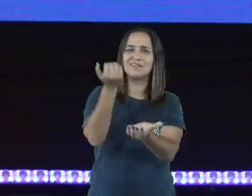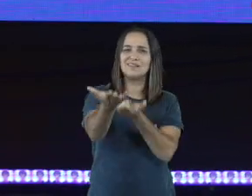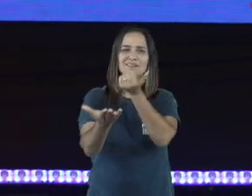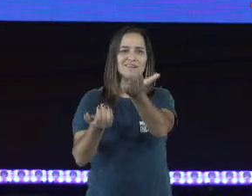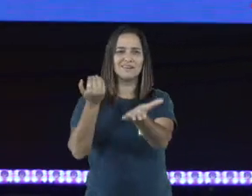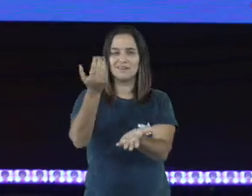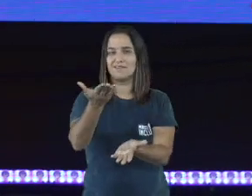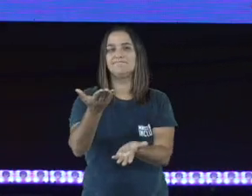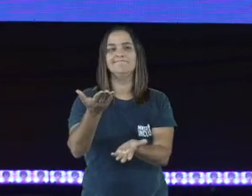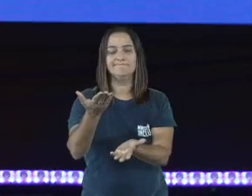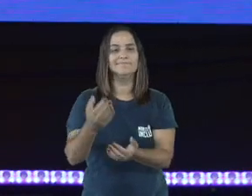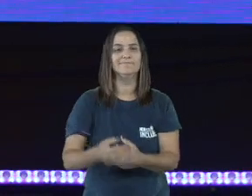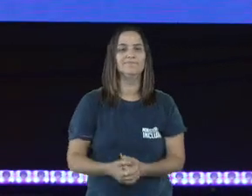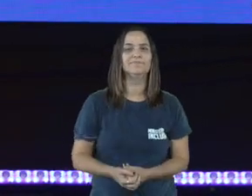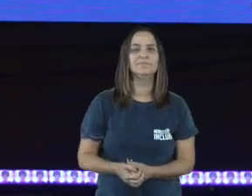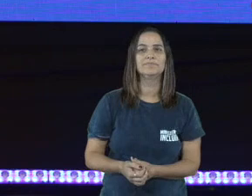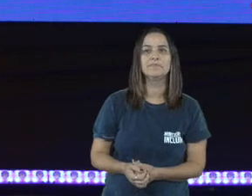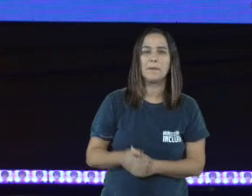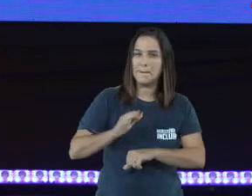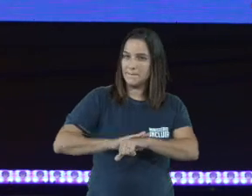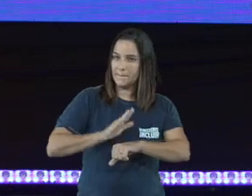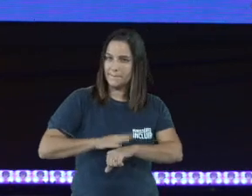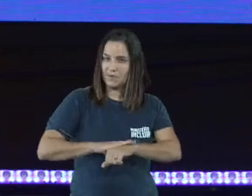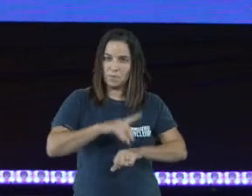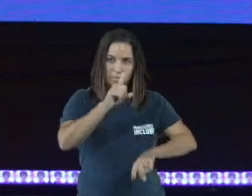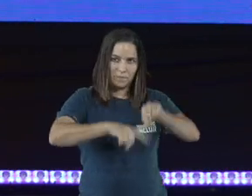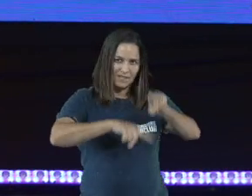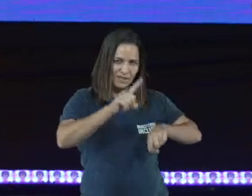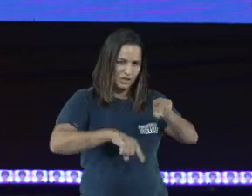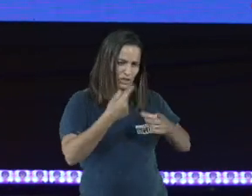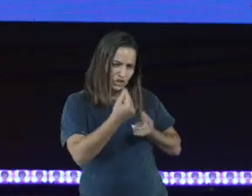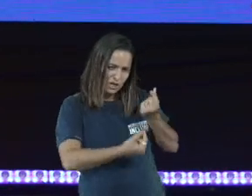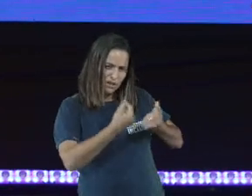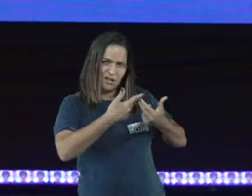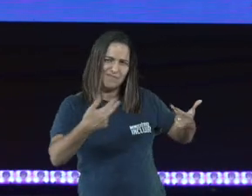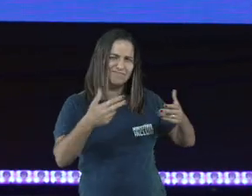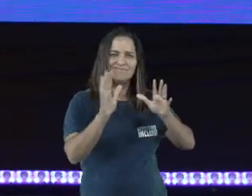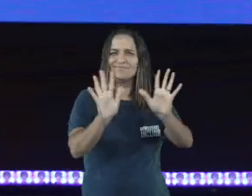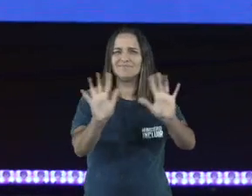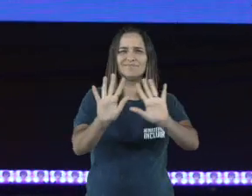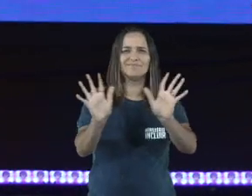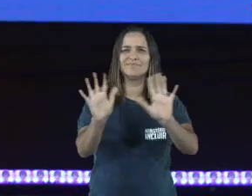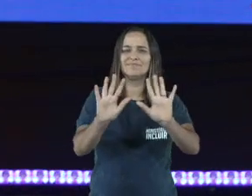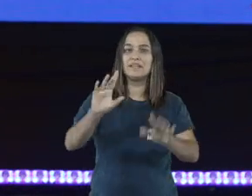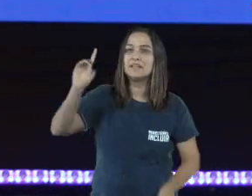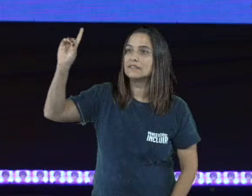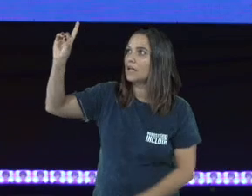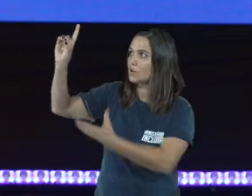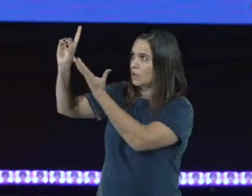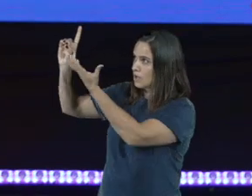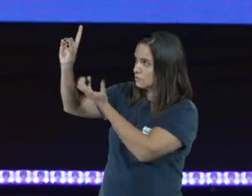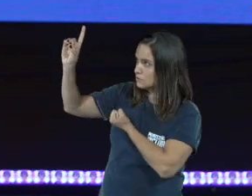e eu vou viver em função de coisas materiais mas eu não vou abrir mão de tudo que Deus possa me dar e que queira me dá